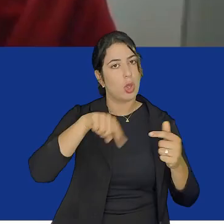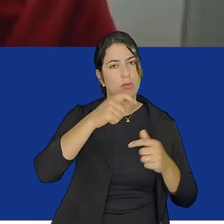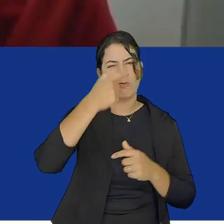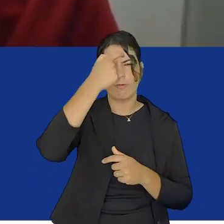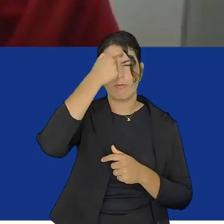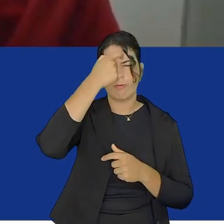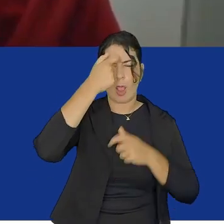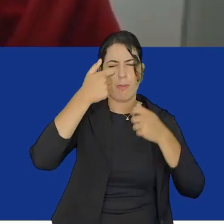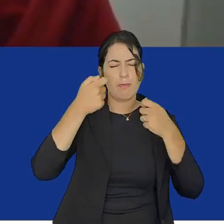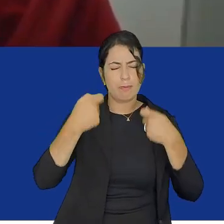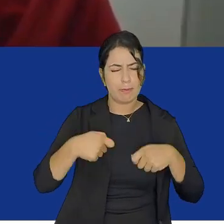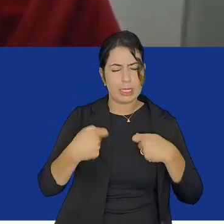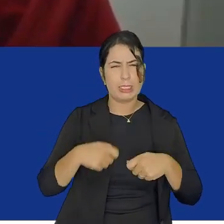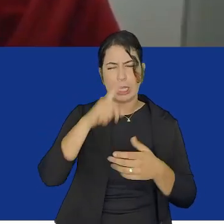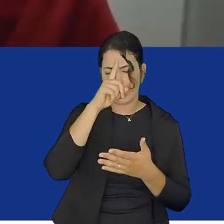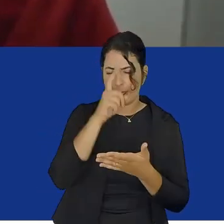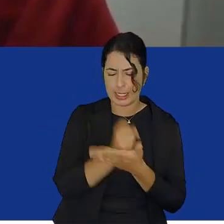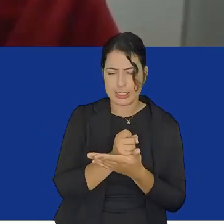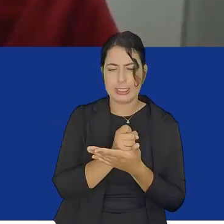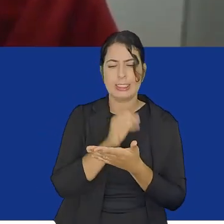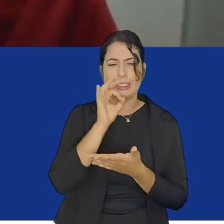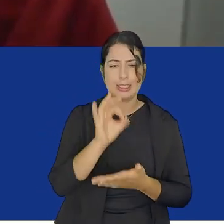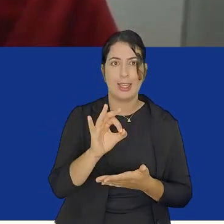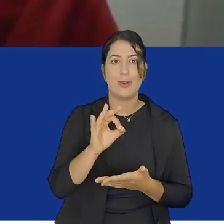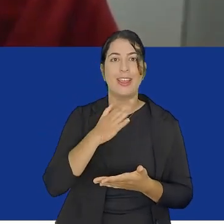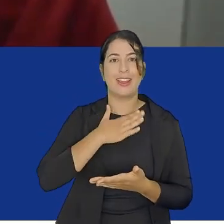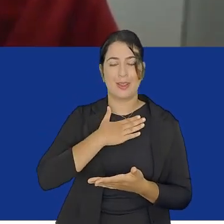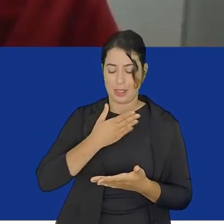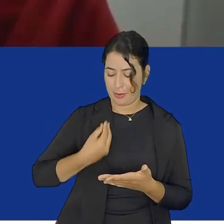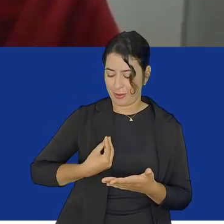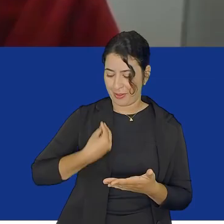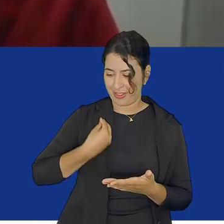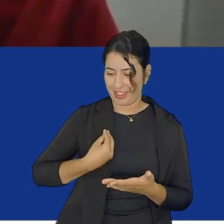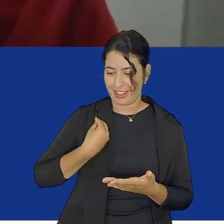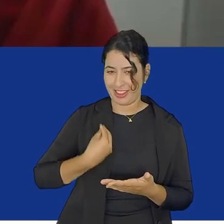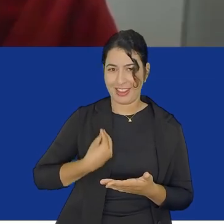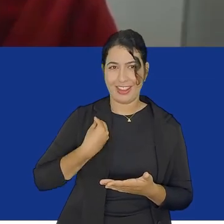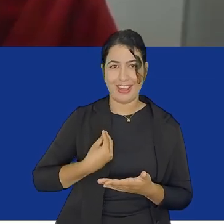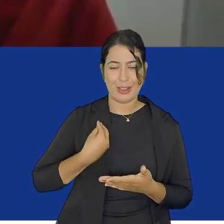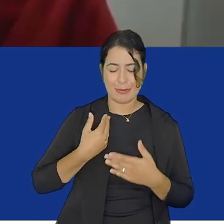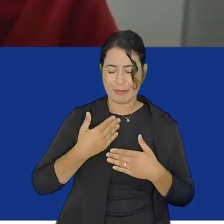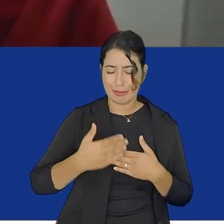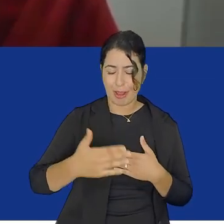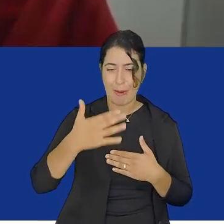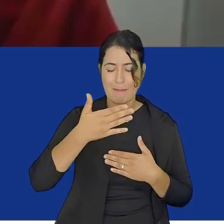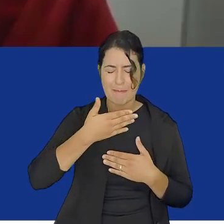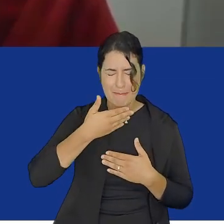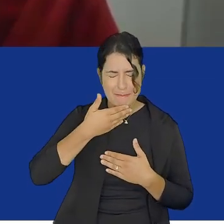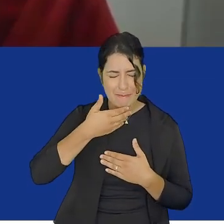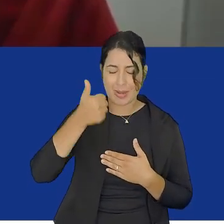consciência e uma escolha intencional, nós podemos entregar a vida na forma de sementes. Então, eu queria deixar